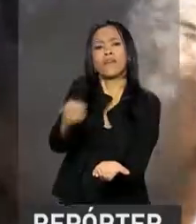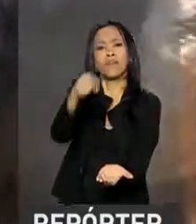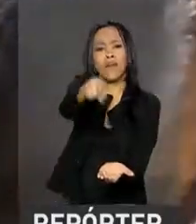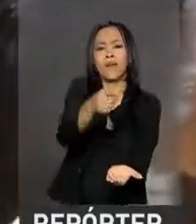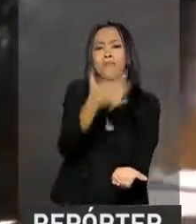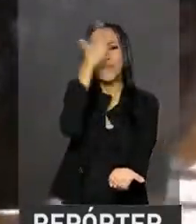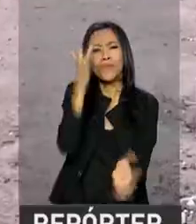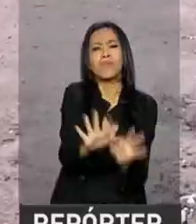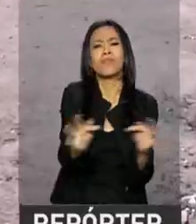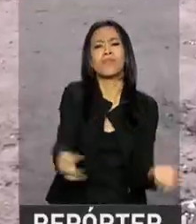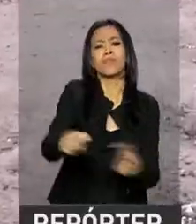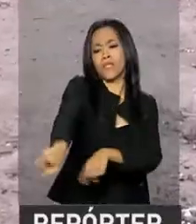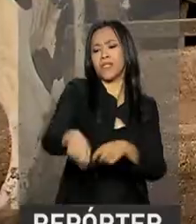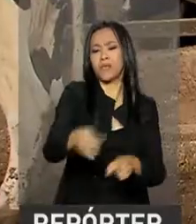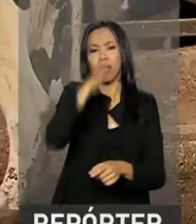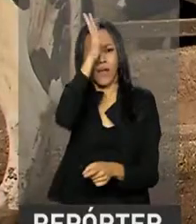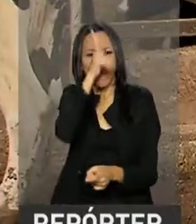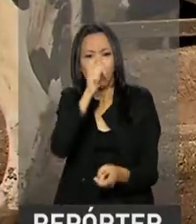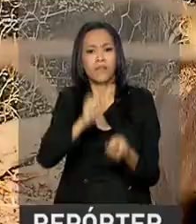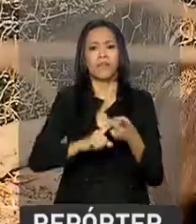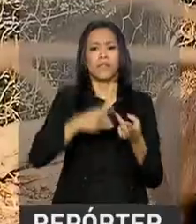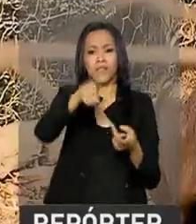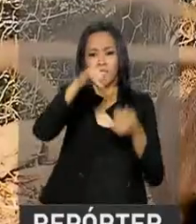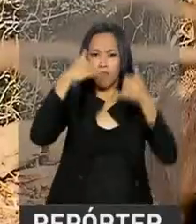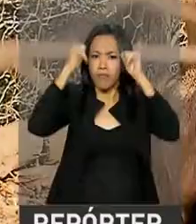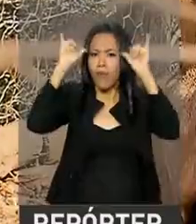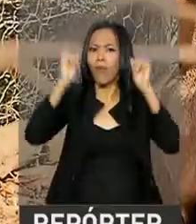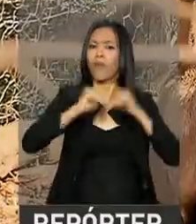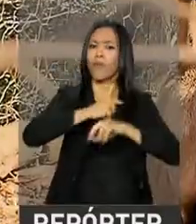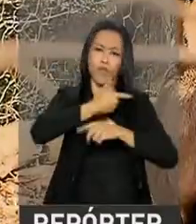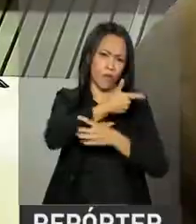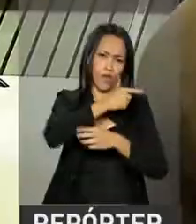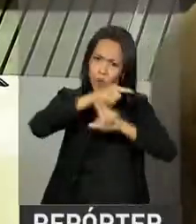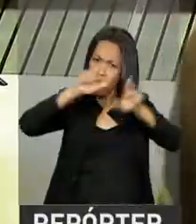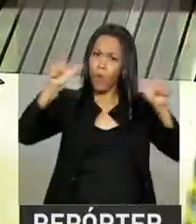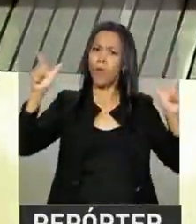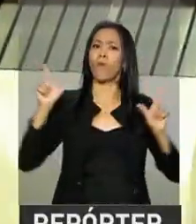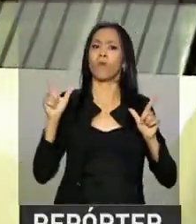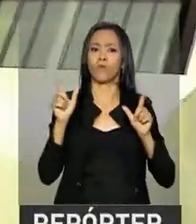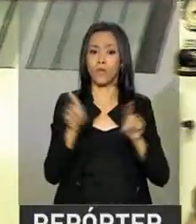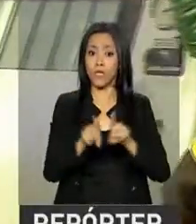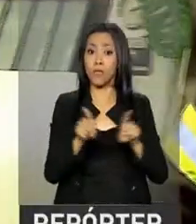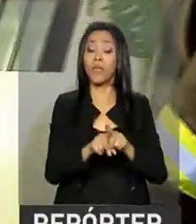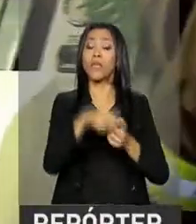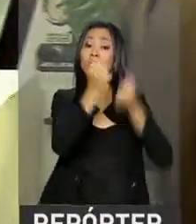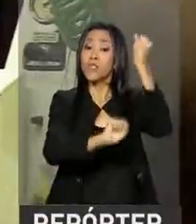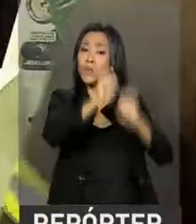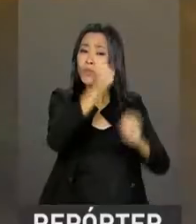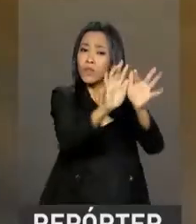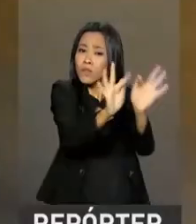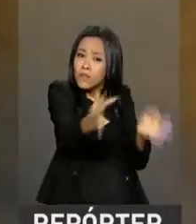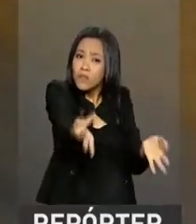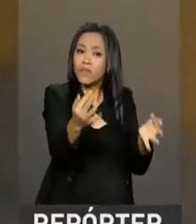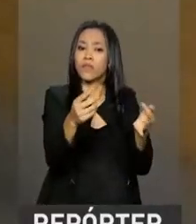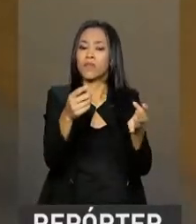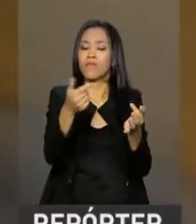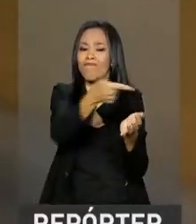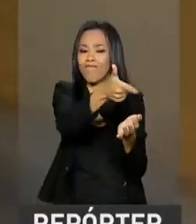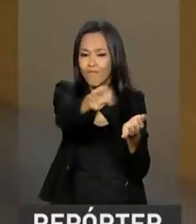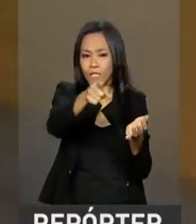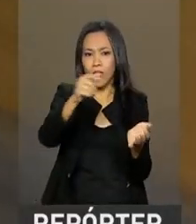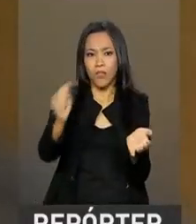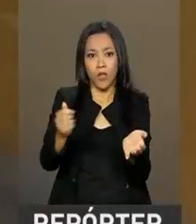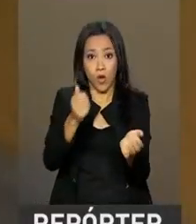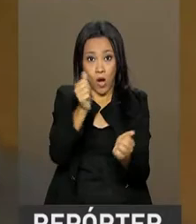de aves suínos bovinos entre outros incluindo micro indústrias de beneficiamento e produção de